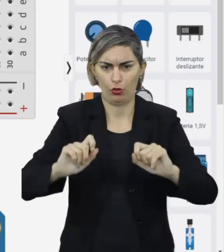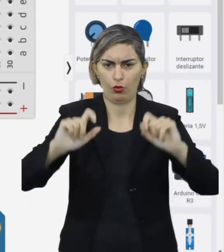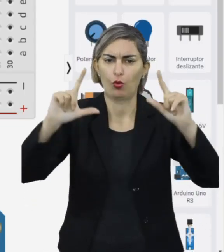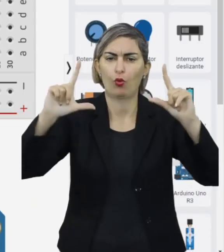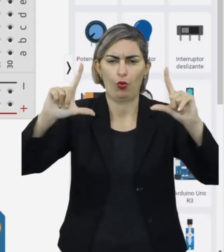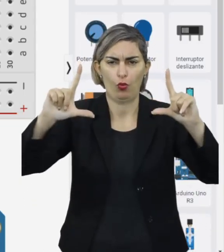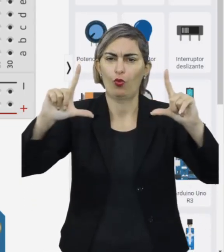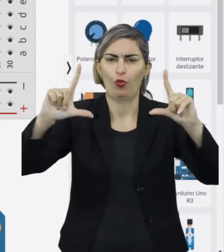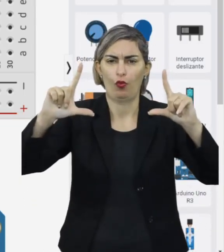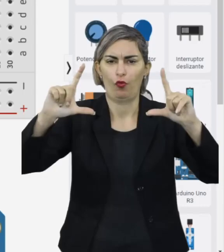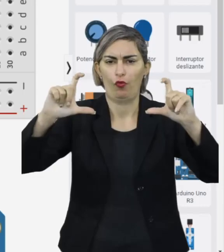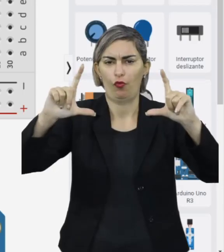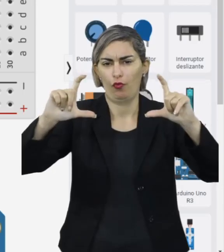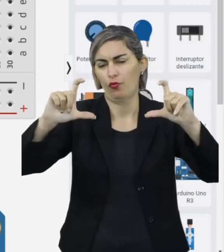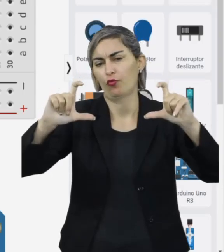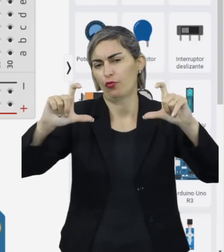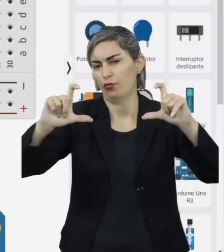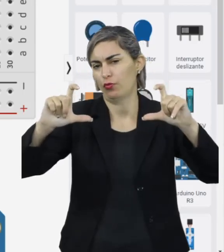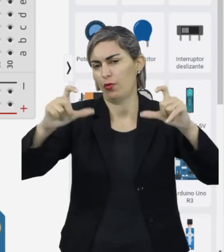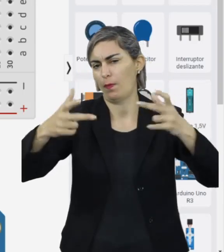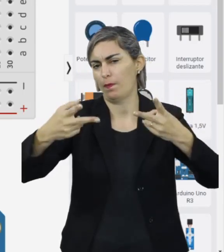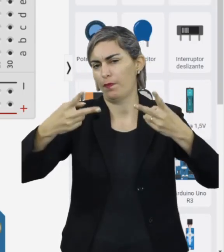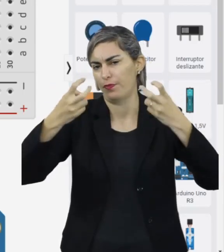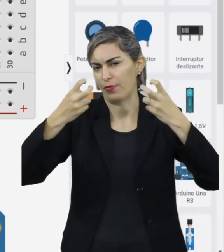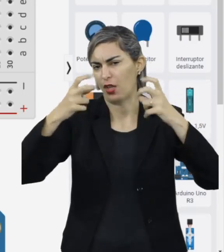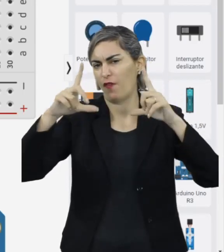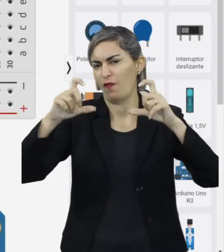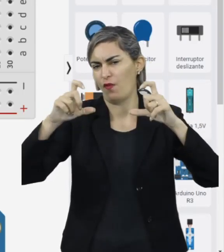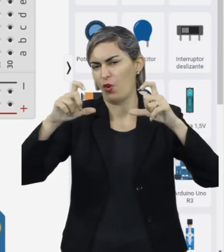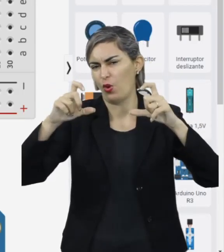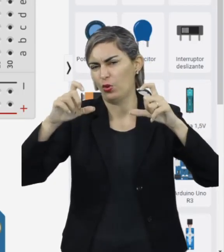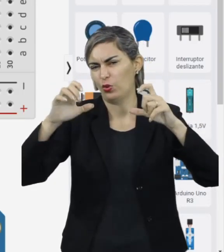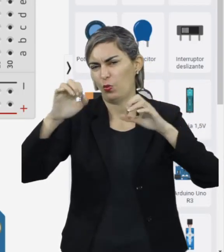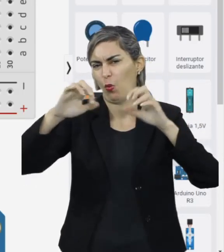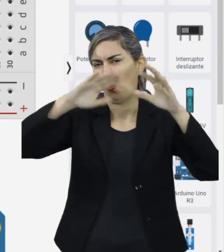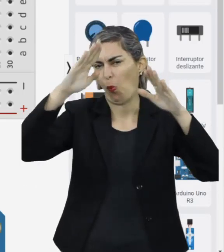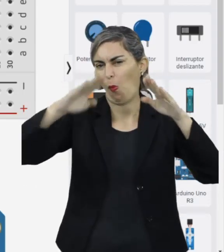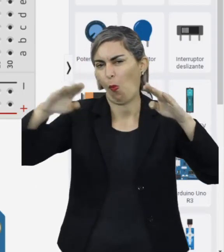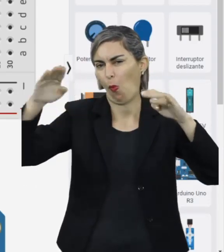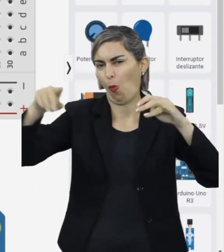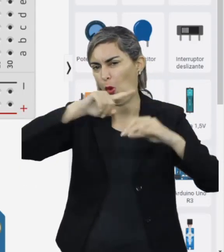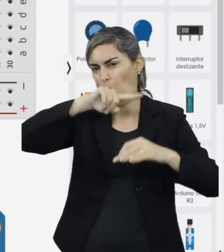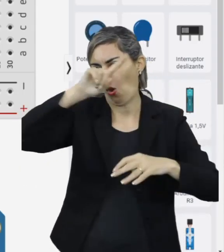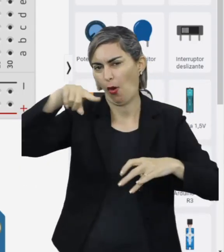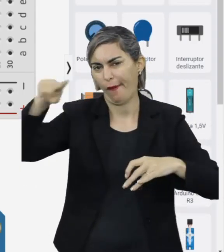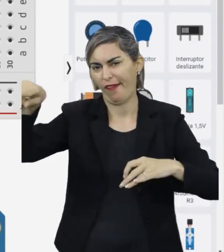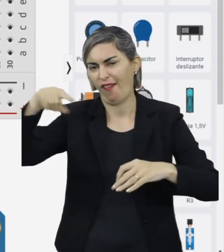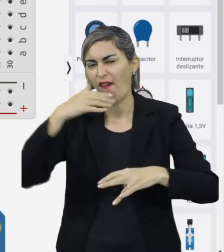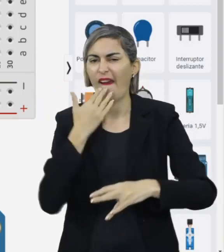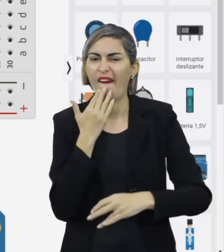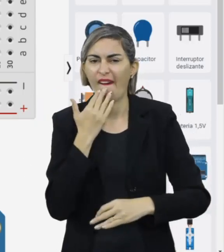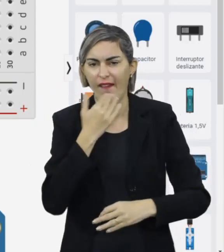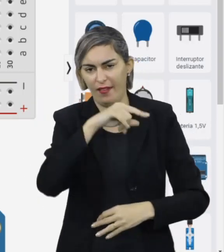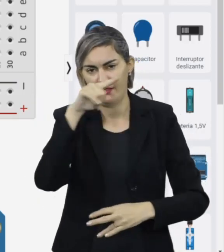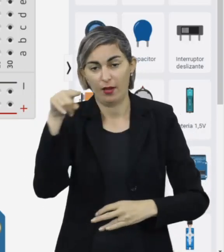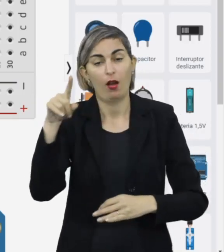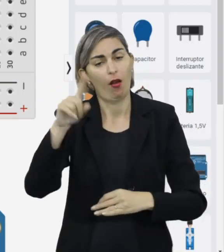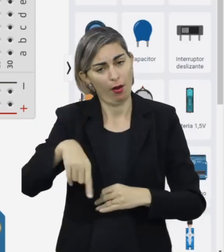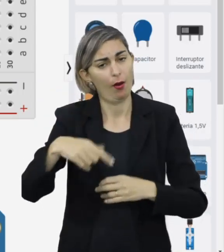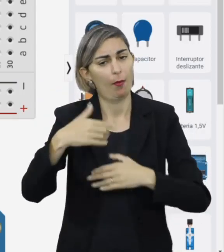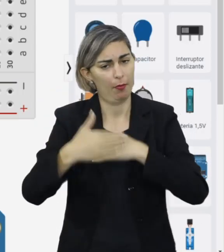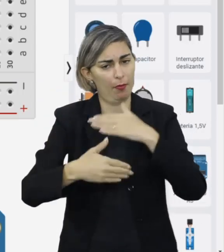nosso monitor. Quando a gente vai tirar essa foto, a gente percebe que a foto fica com algumas ondas. Isso está relacionado um pouco com esse